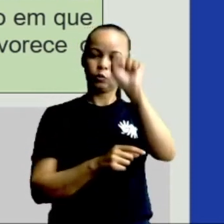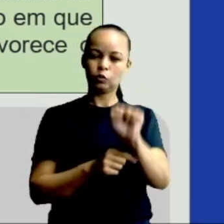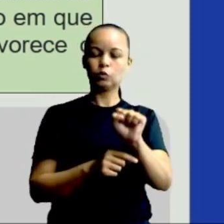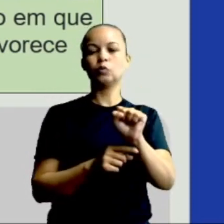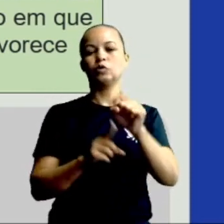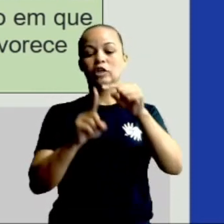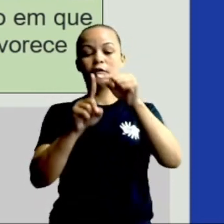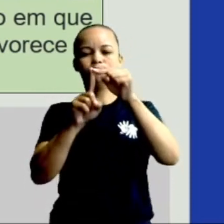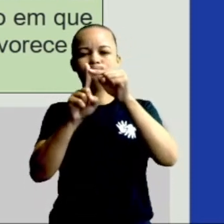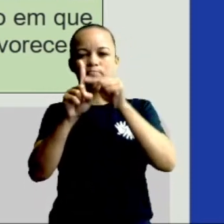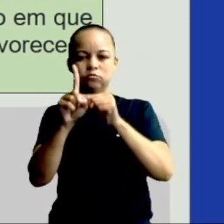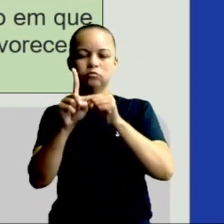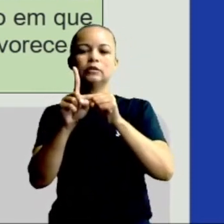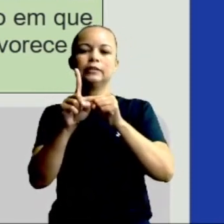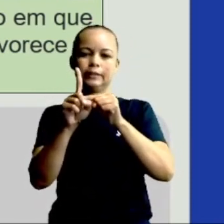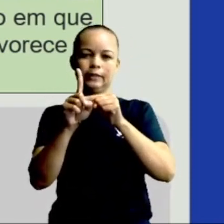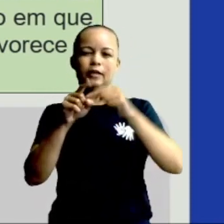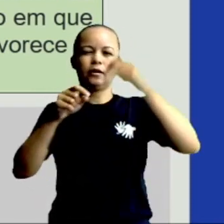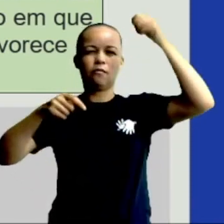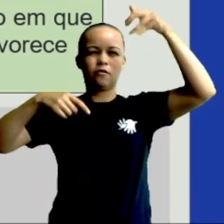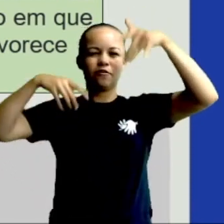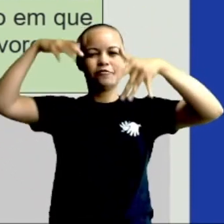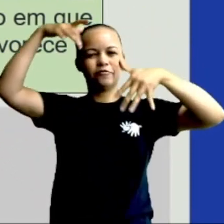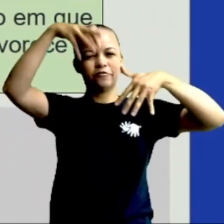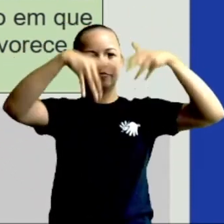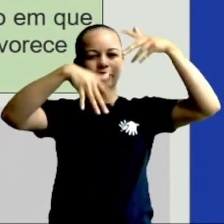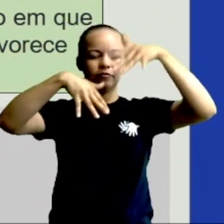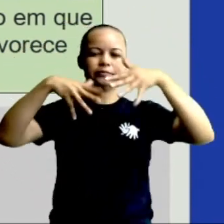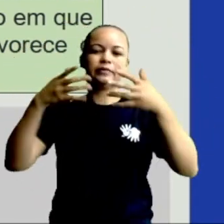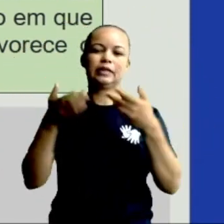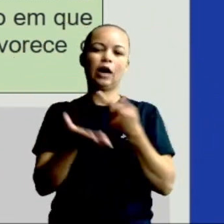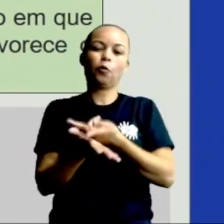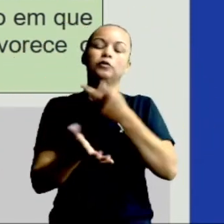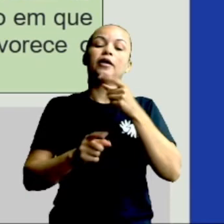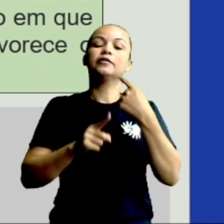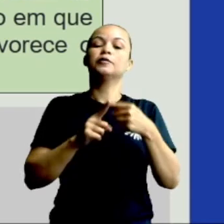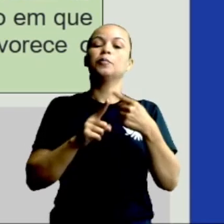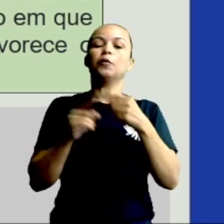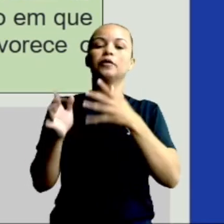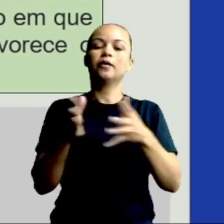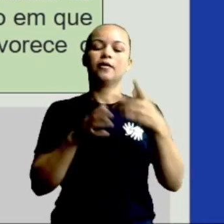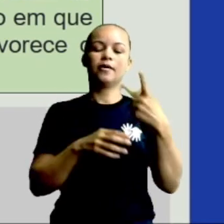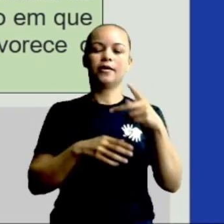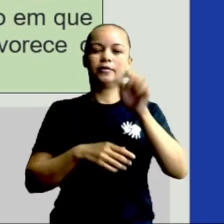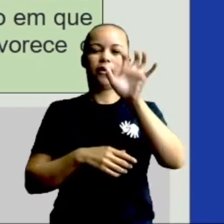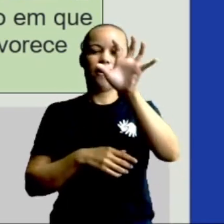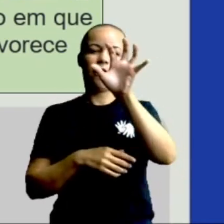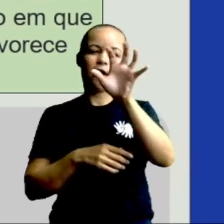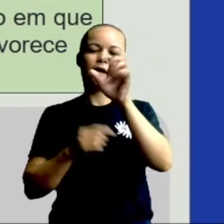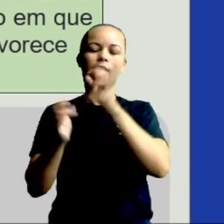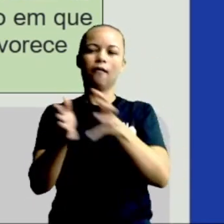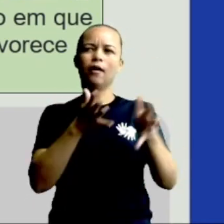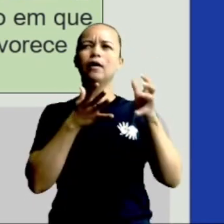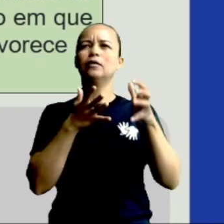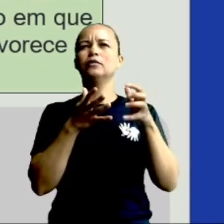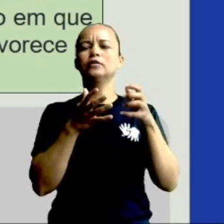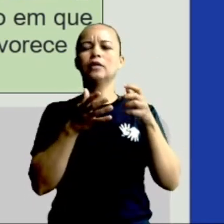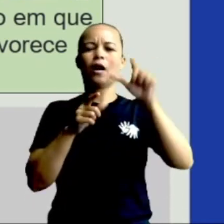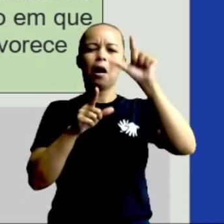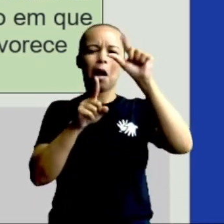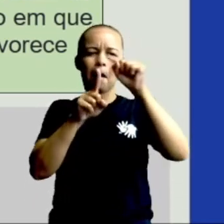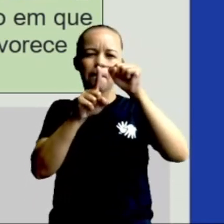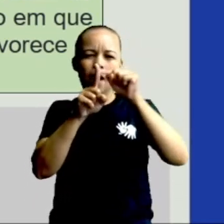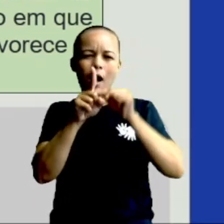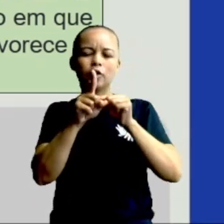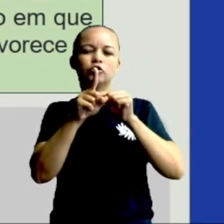temperaturas negativas, cai até neve, Isso ocorre porque essa região, a região sul, está abaixo do